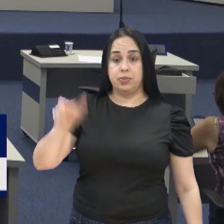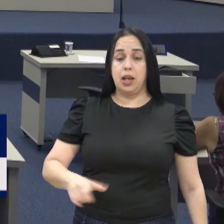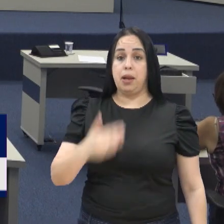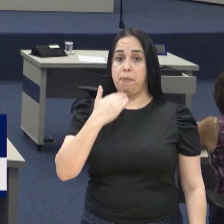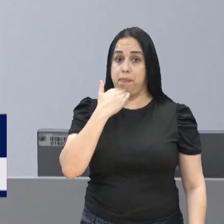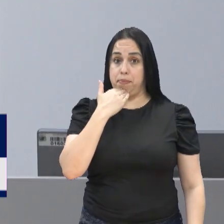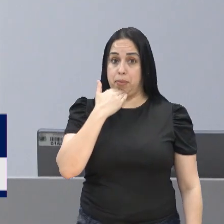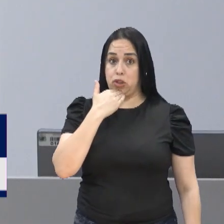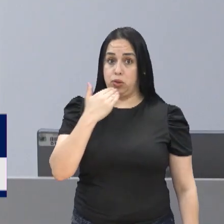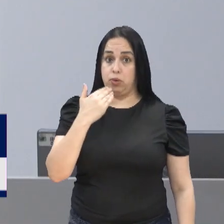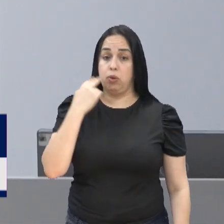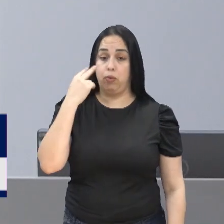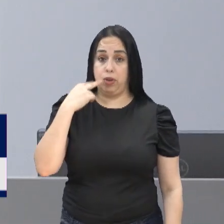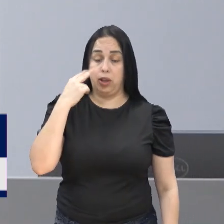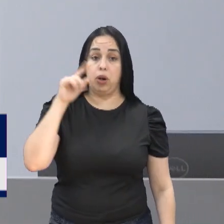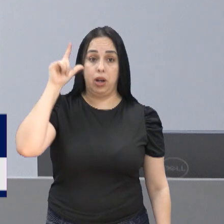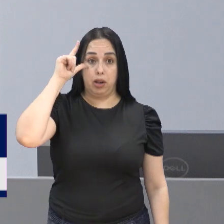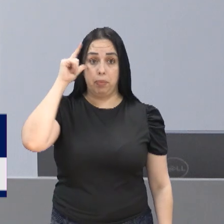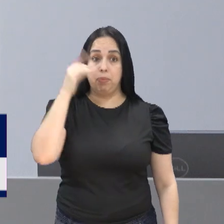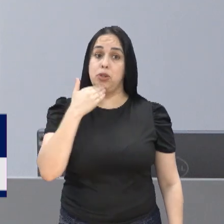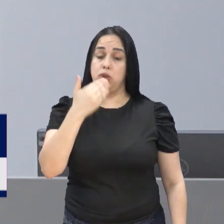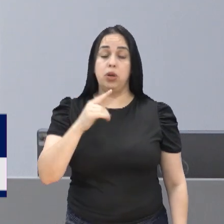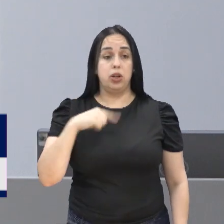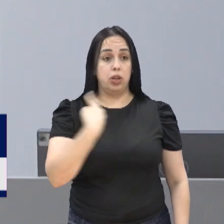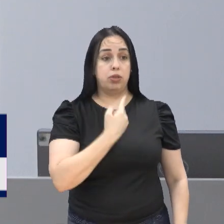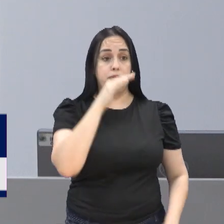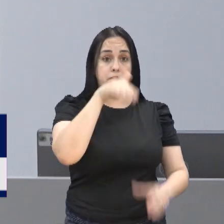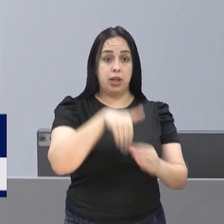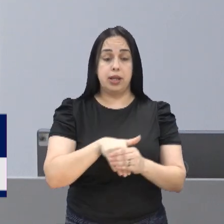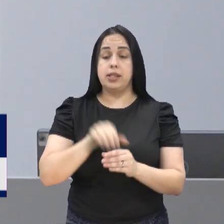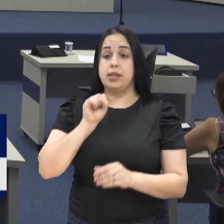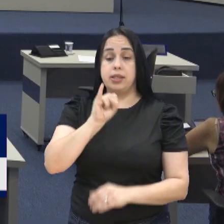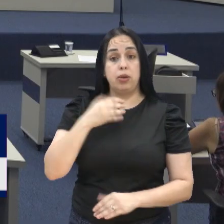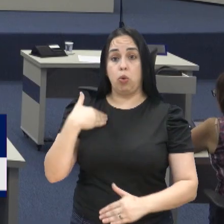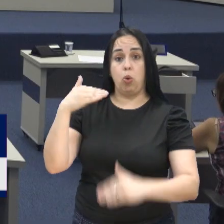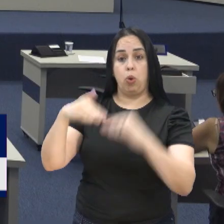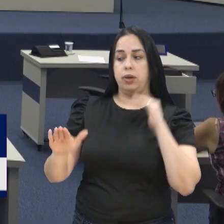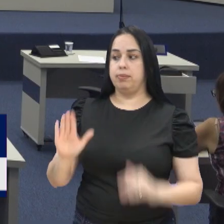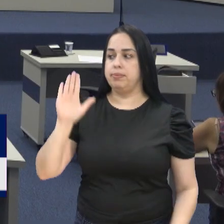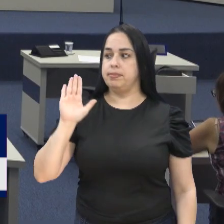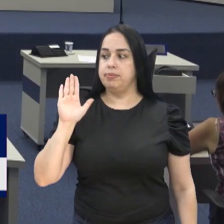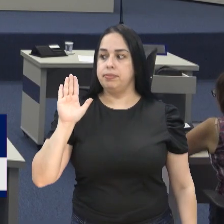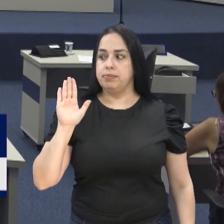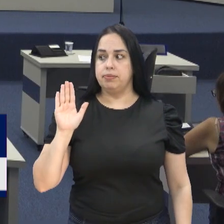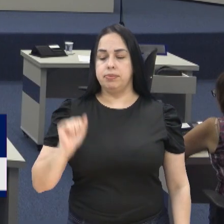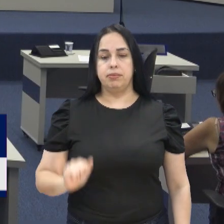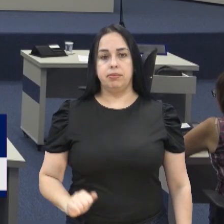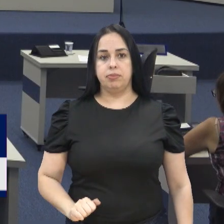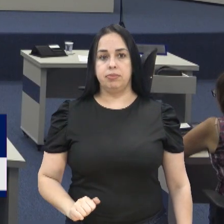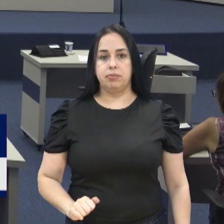do vereador Lino Bispo. Vereadores favoráveis permaneçam como estão, os contrários que se manifestem.